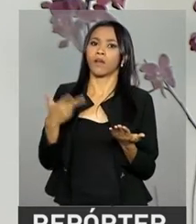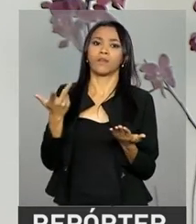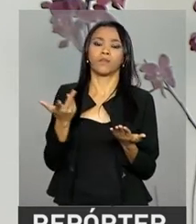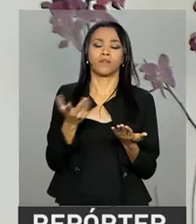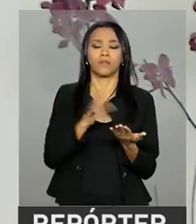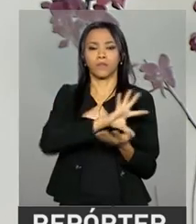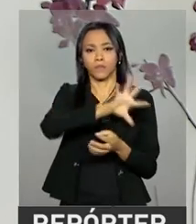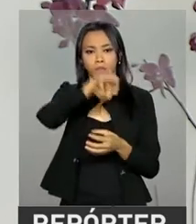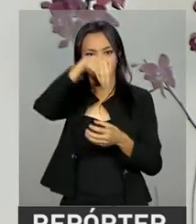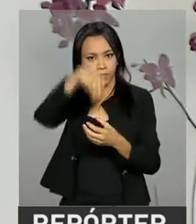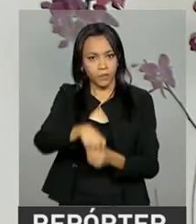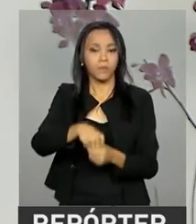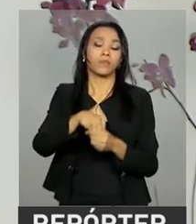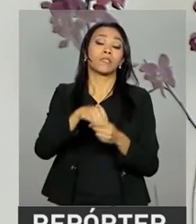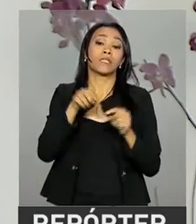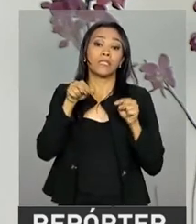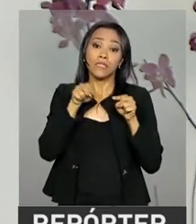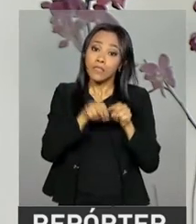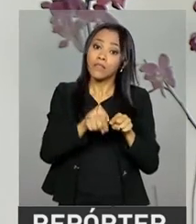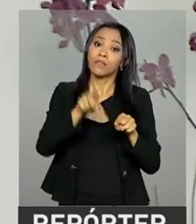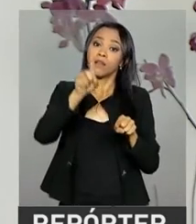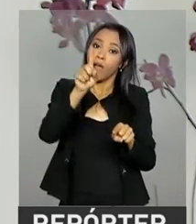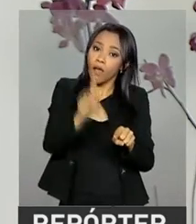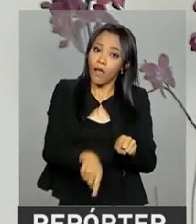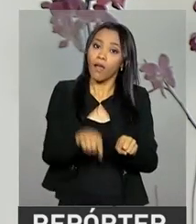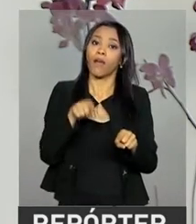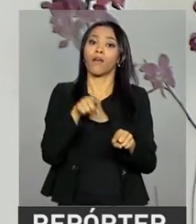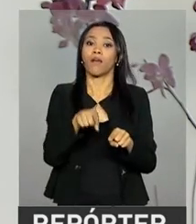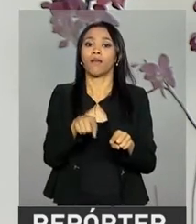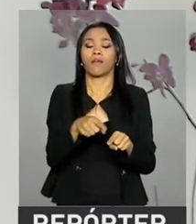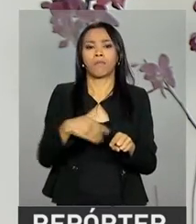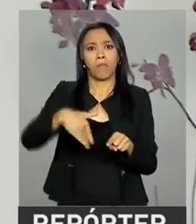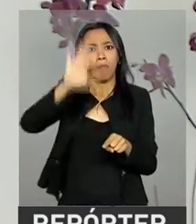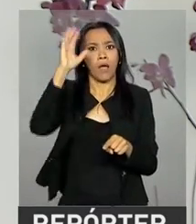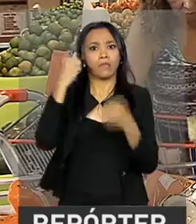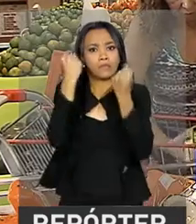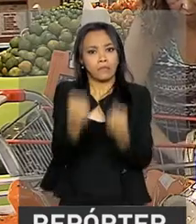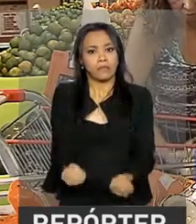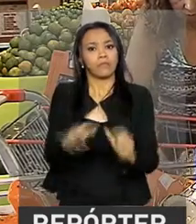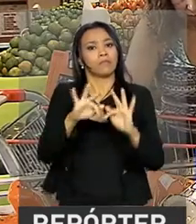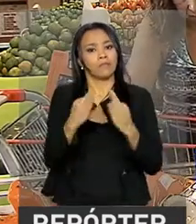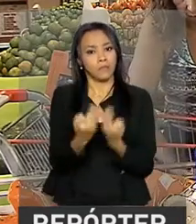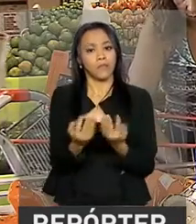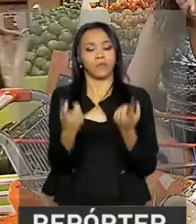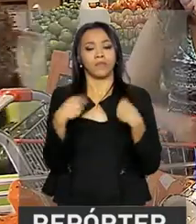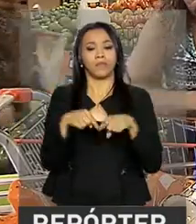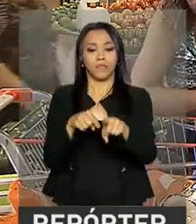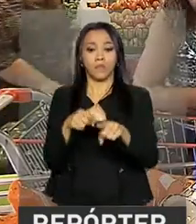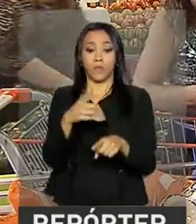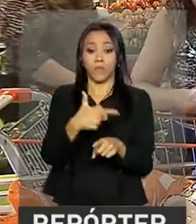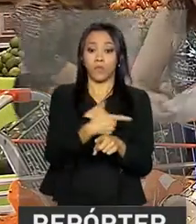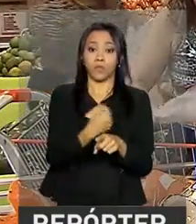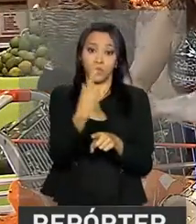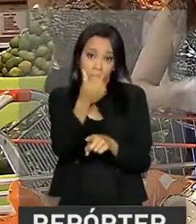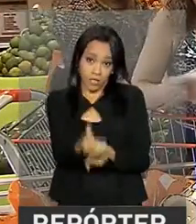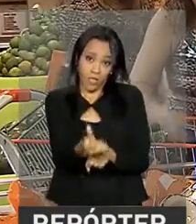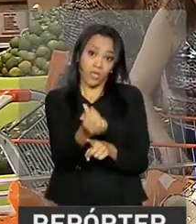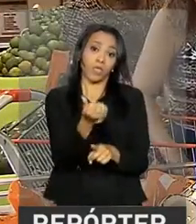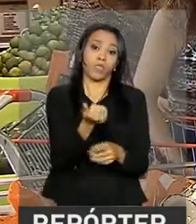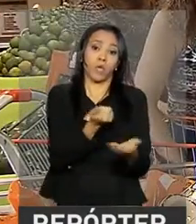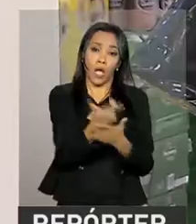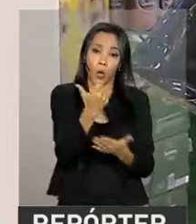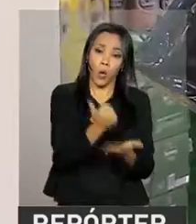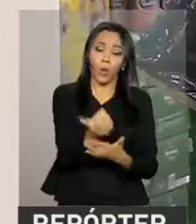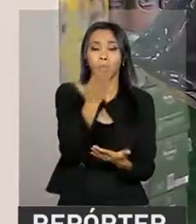grupos de despesa que na verdade compõem essa despesa maior da família em 2016 despesa alimentação e